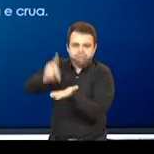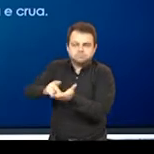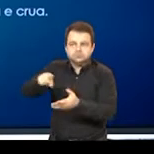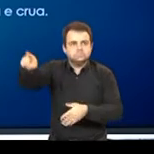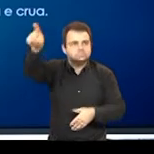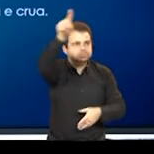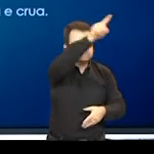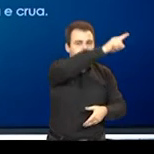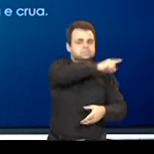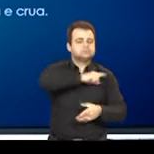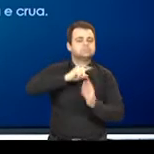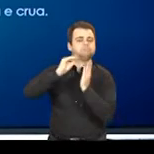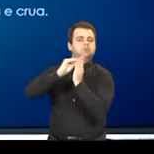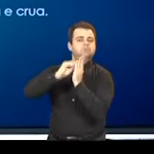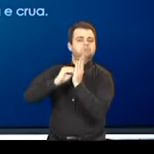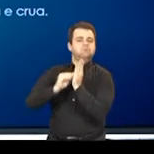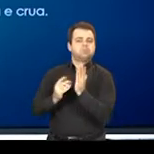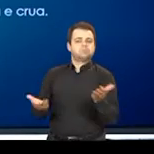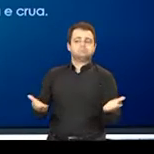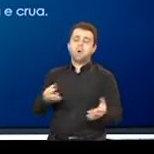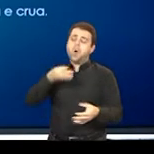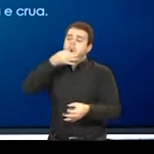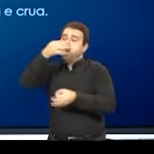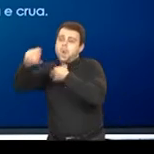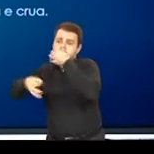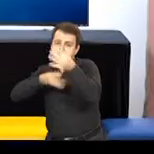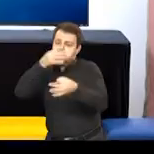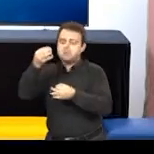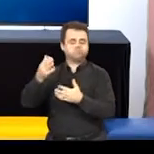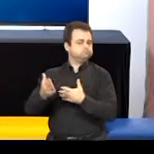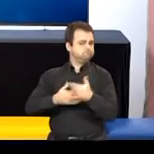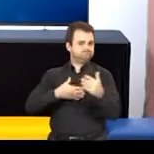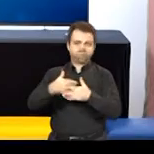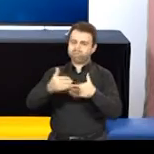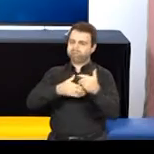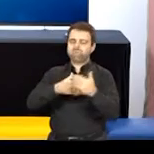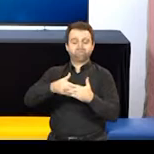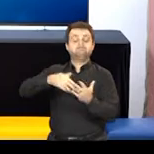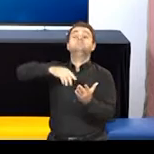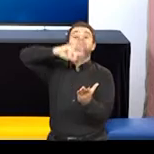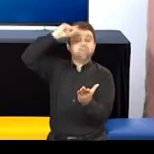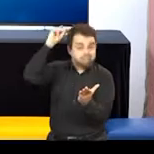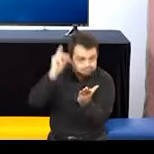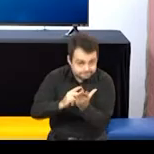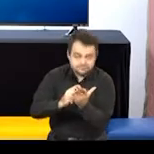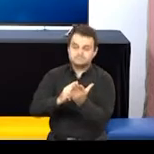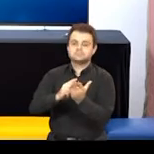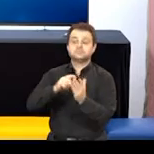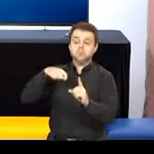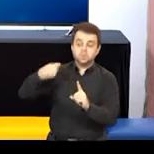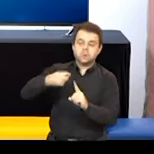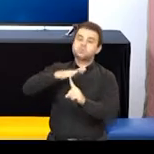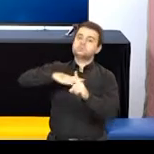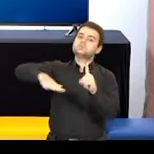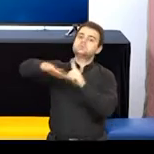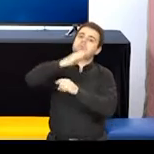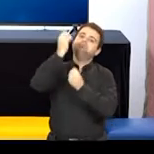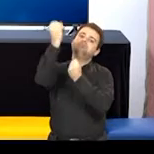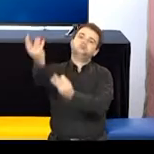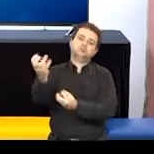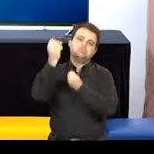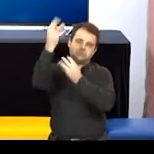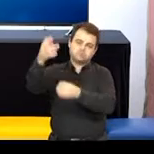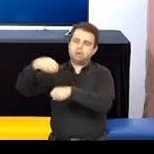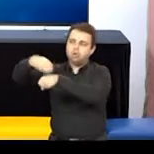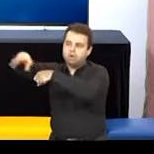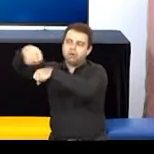realidade como é, independente da opinião dos seus escritores, tá? Porque ele tem essa função social de informação muitas vezes.